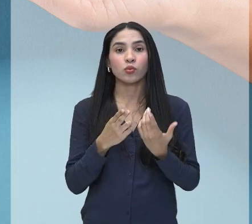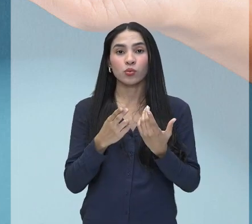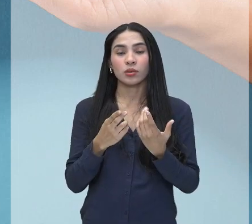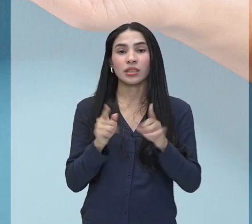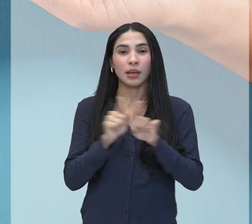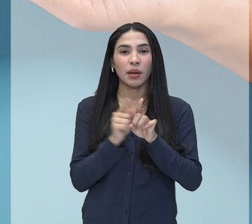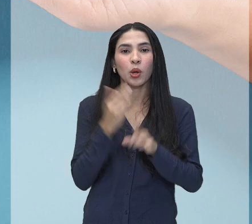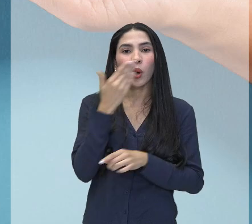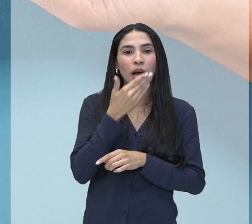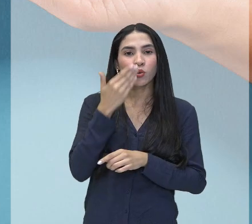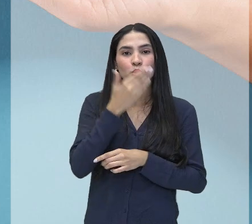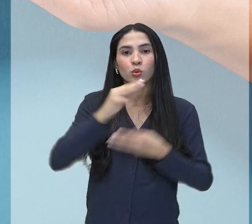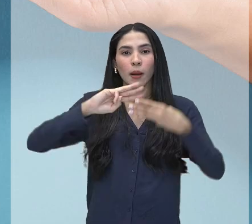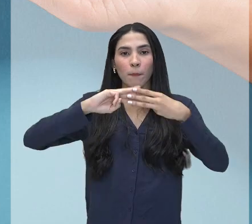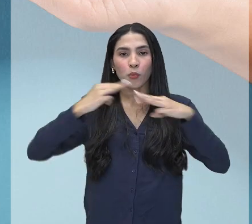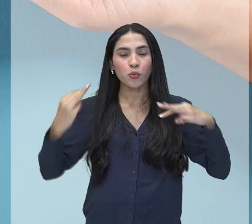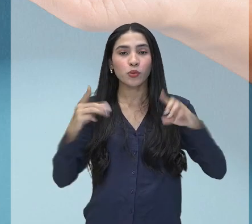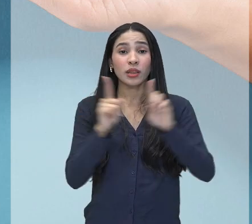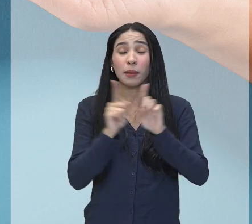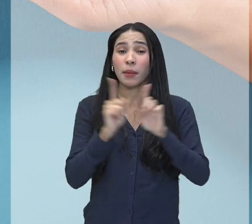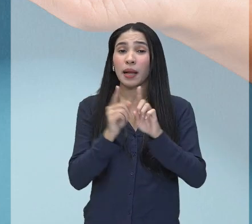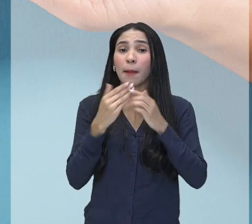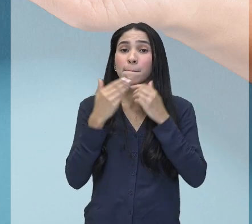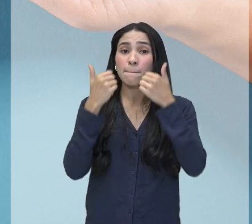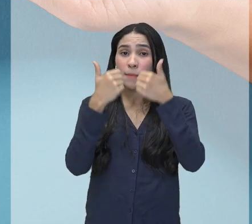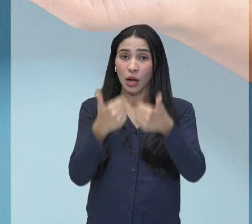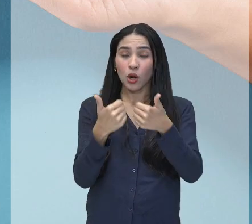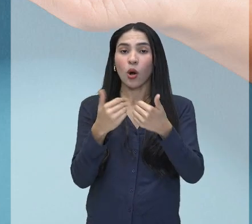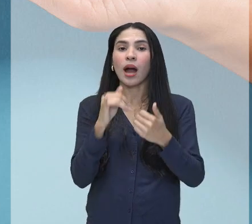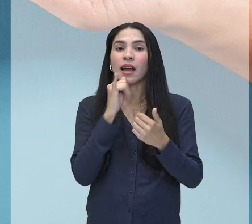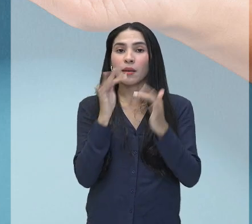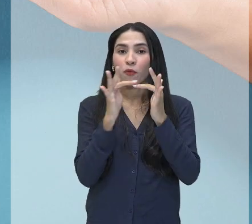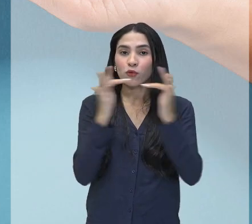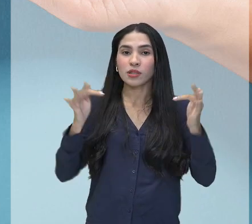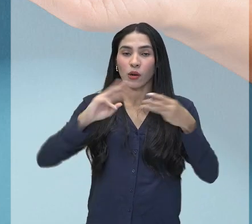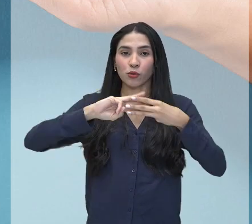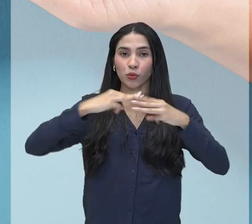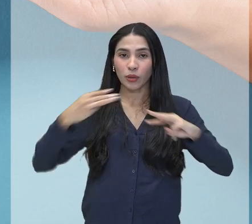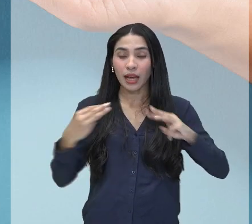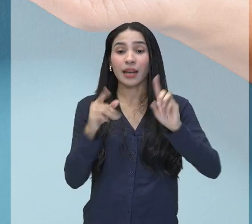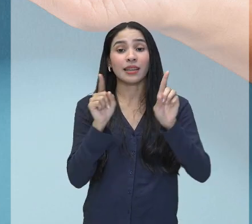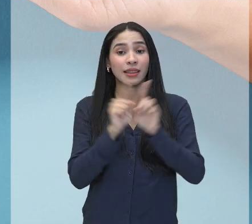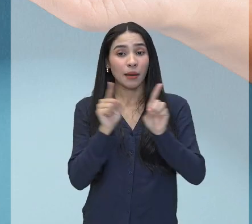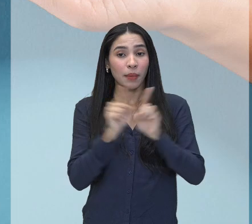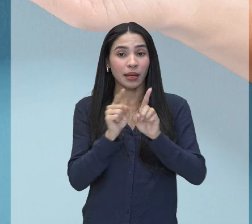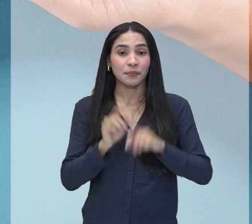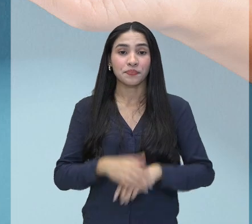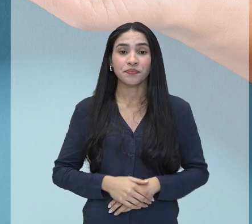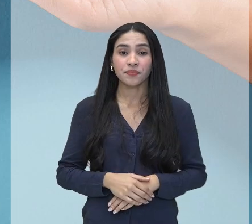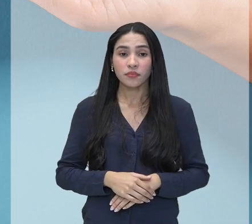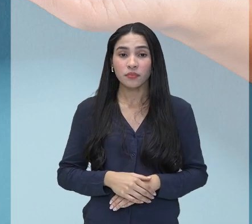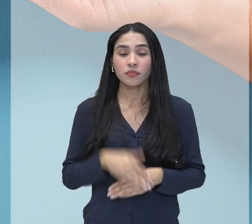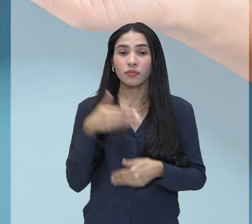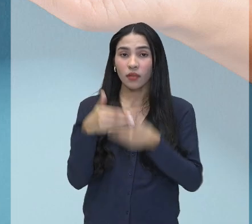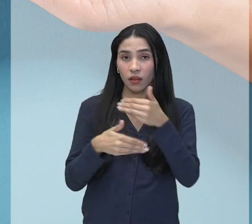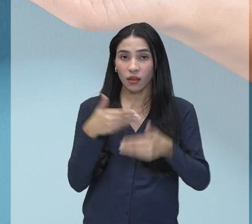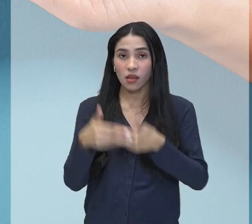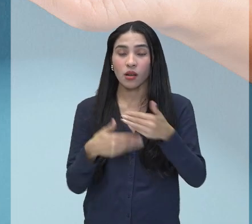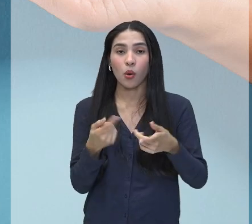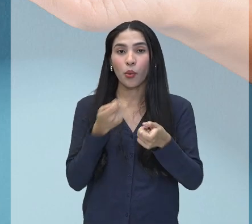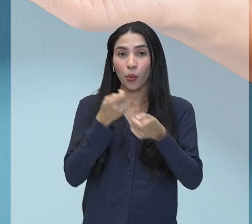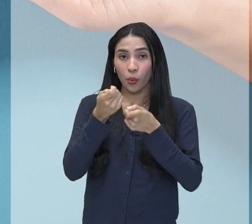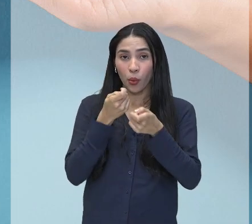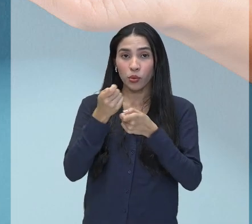músculos, a melhora também vai acontecer da função muscular e também esse efeito prolongado ali no